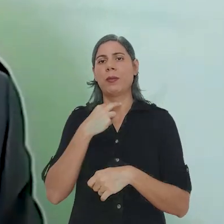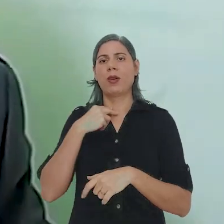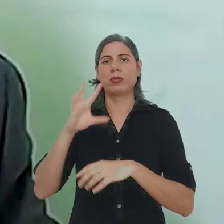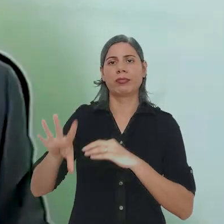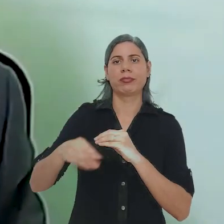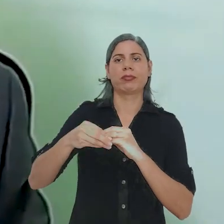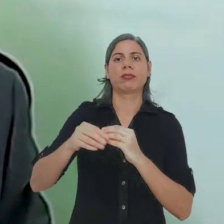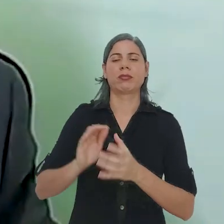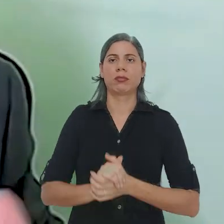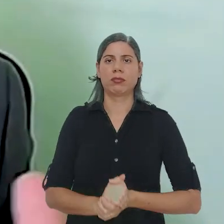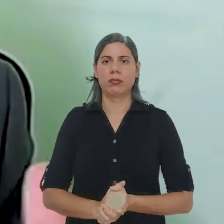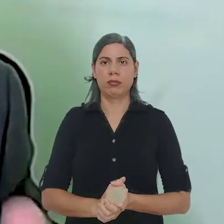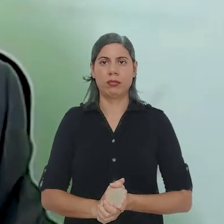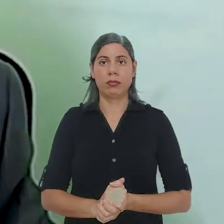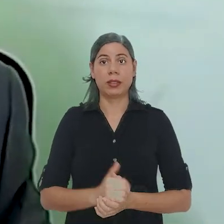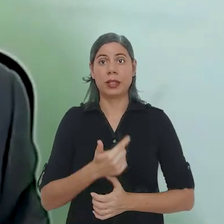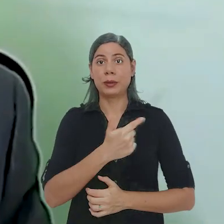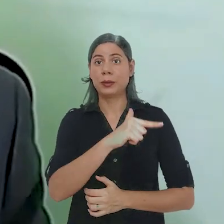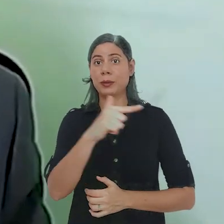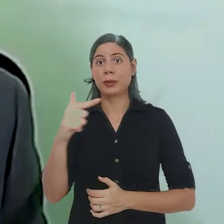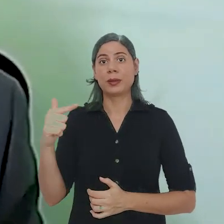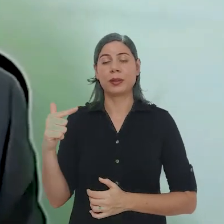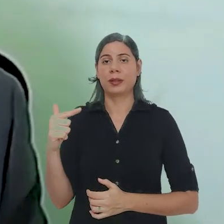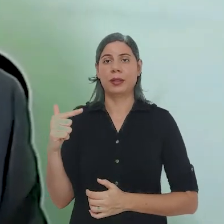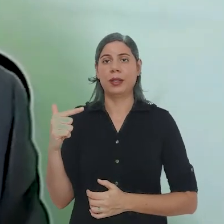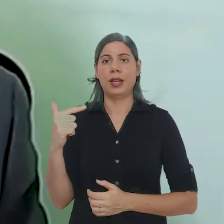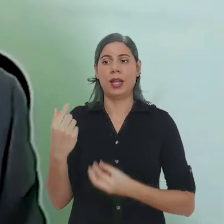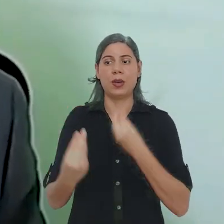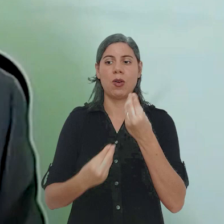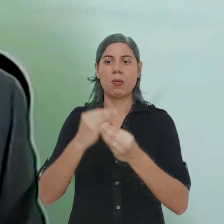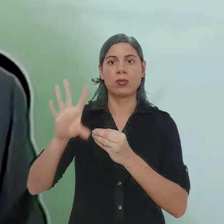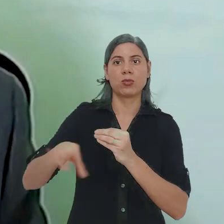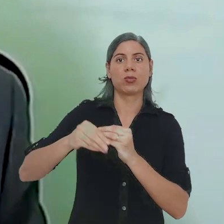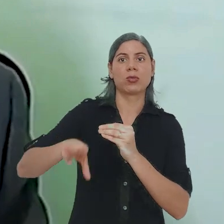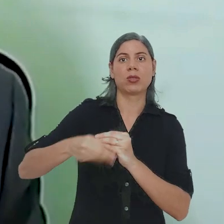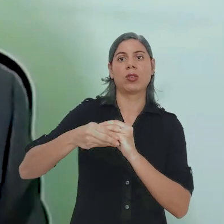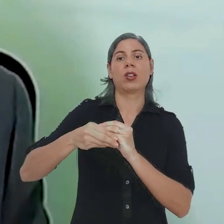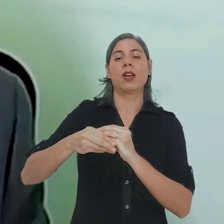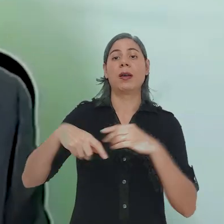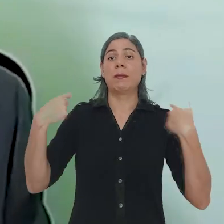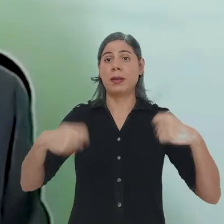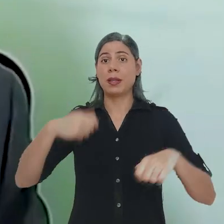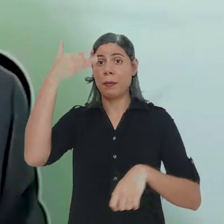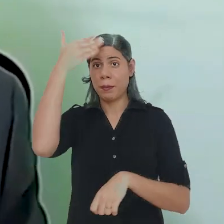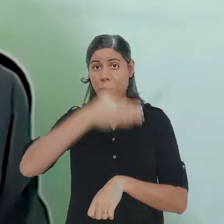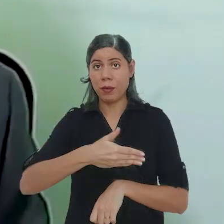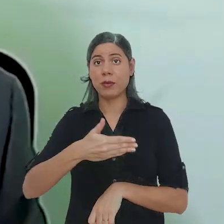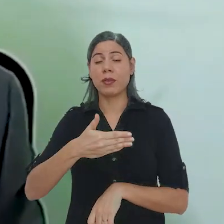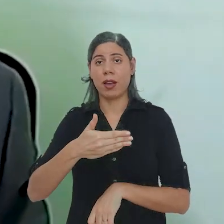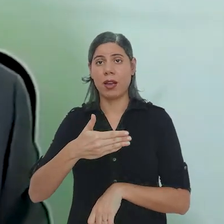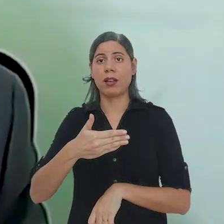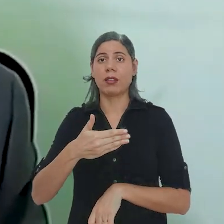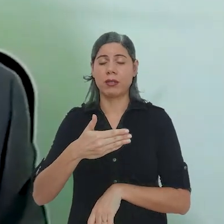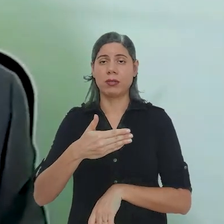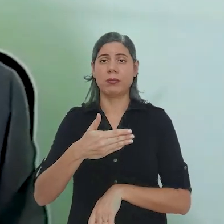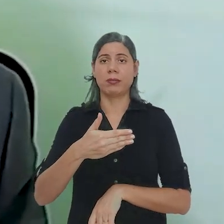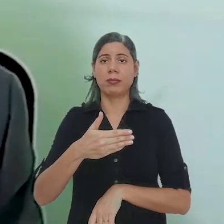claros. Não existe a possibilidade de acumulação. Segundo, eu tenho que provar que eu sou